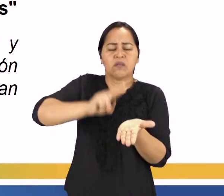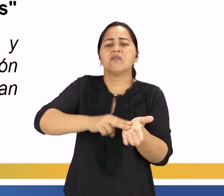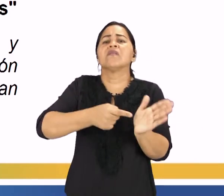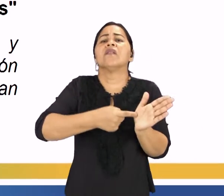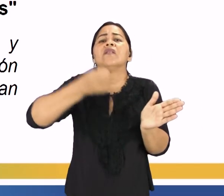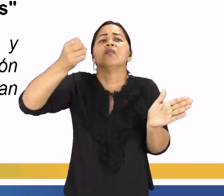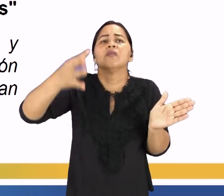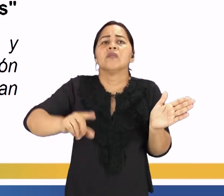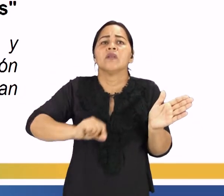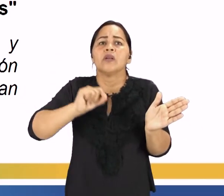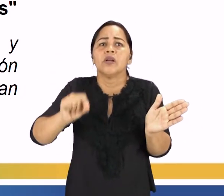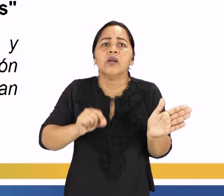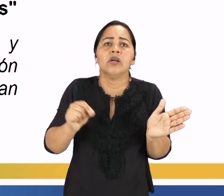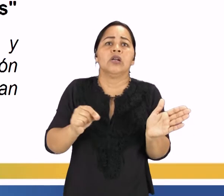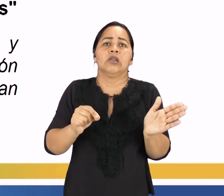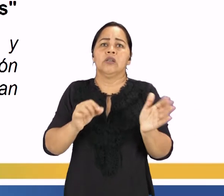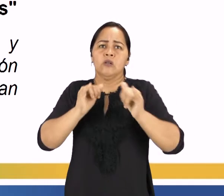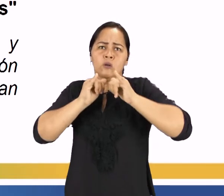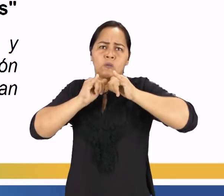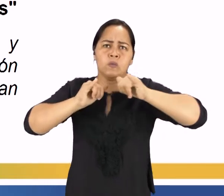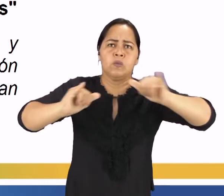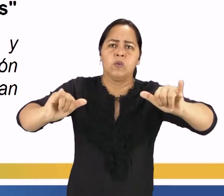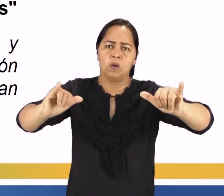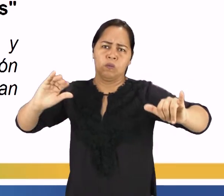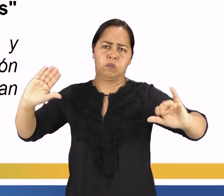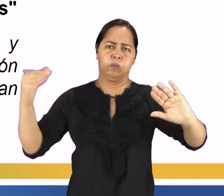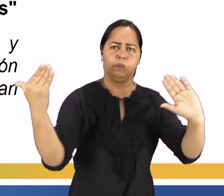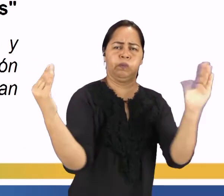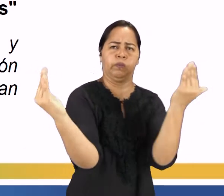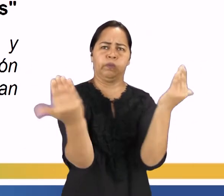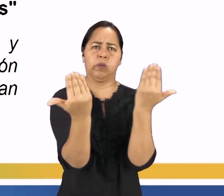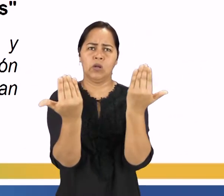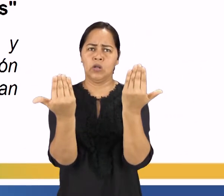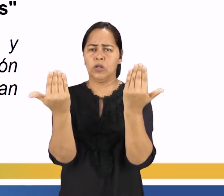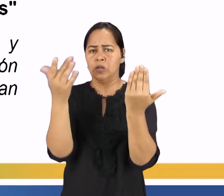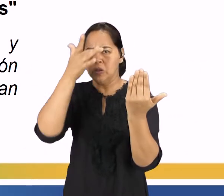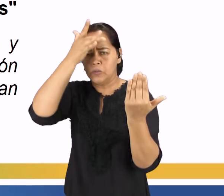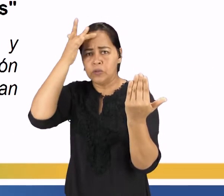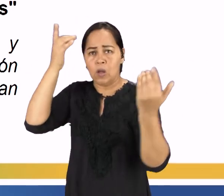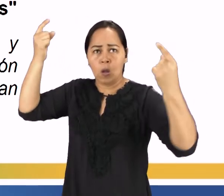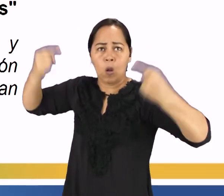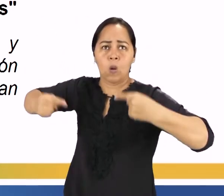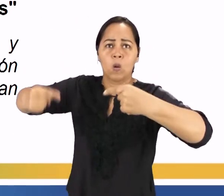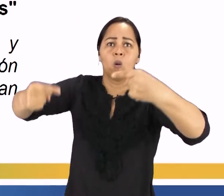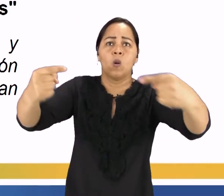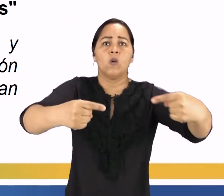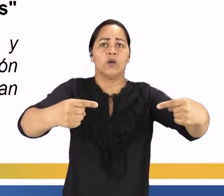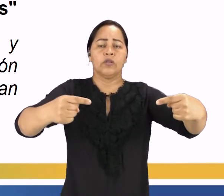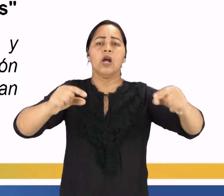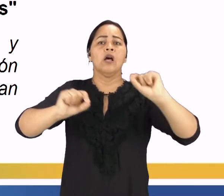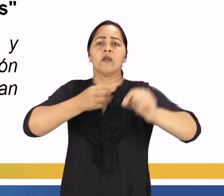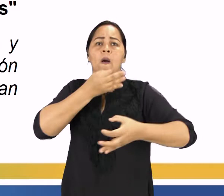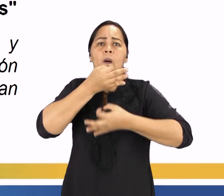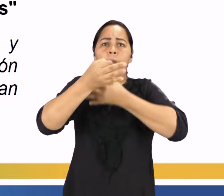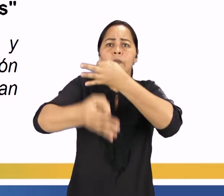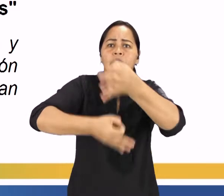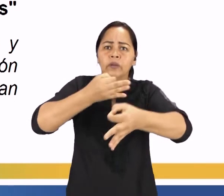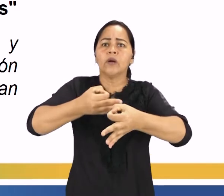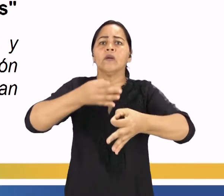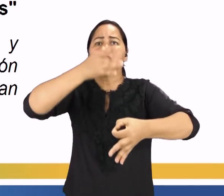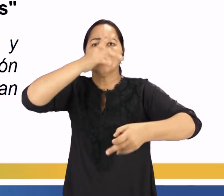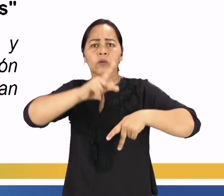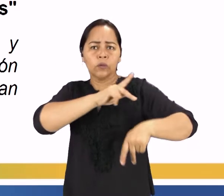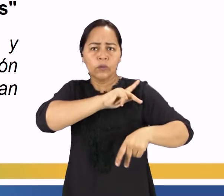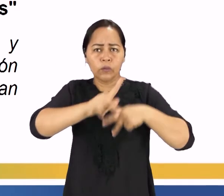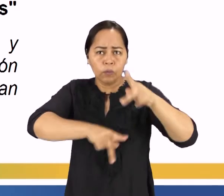o seguinte: lo acusa de muitas traições e falsedades, lo coloca ante la opinião pública como